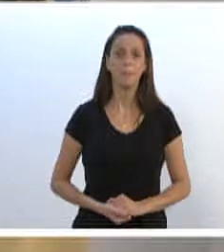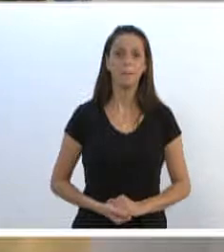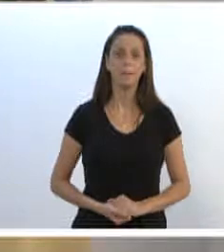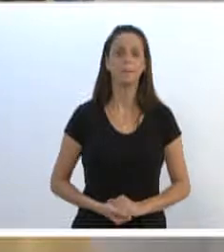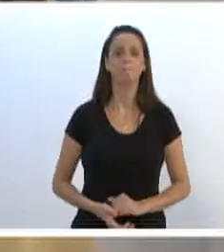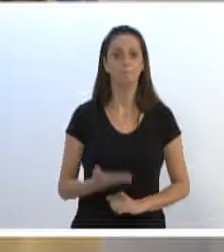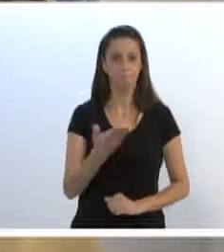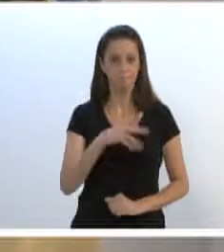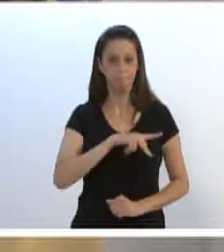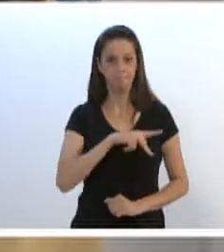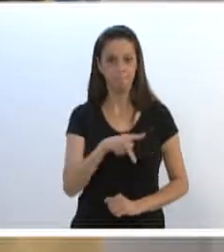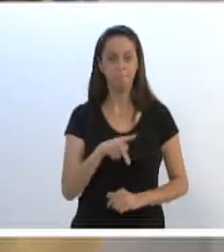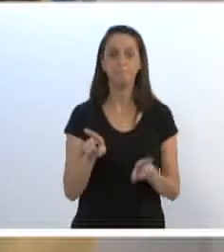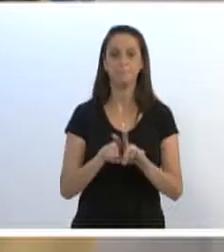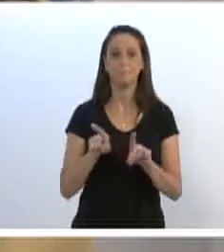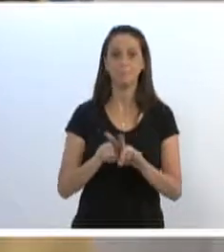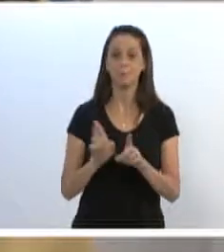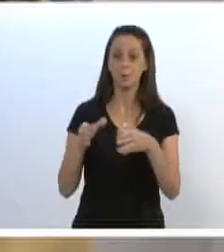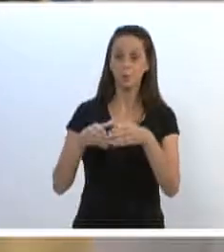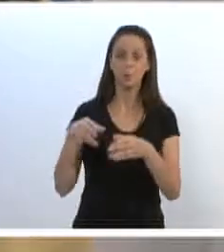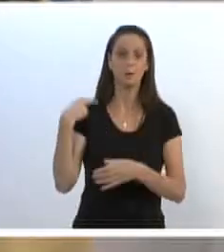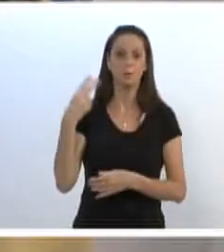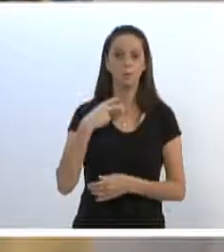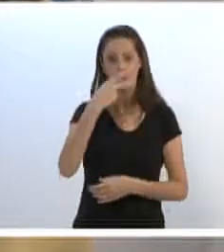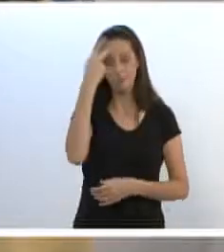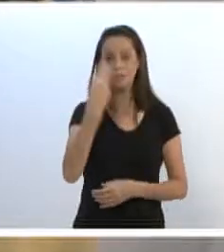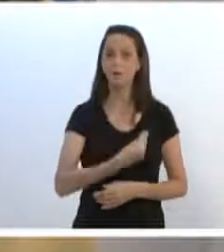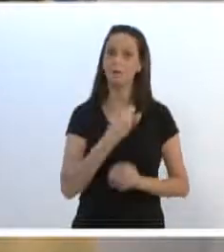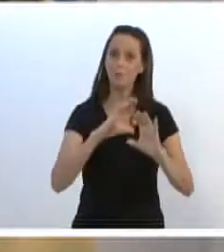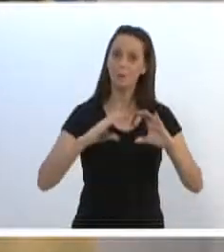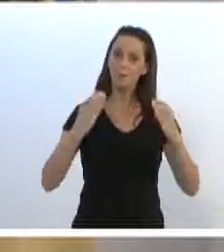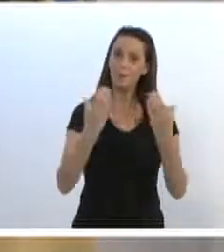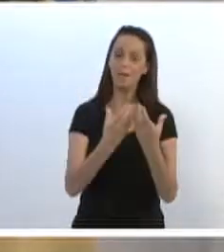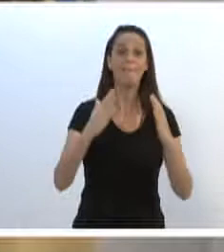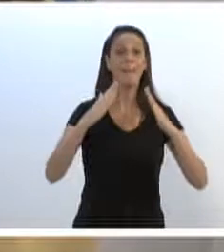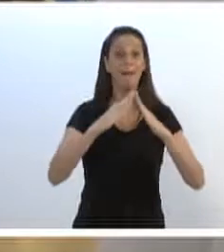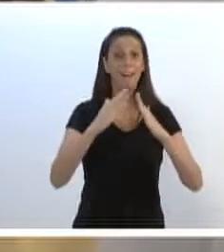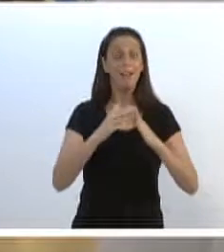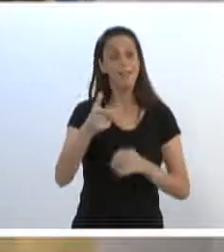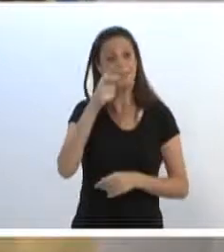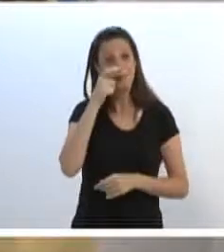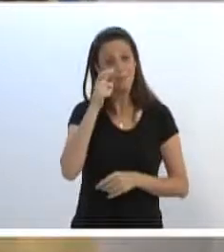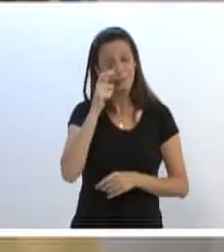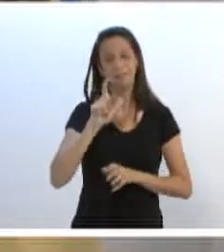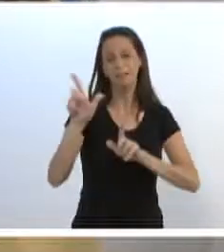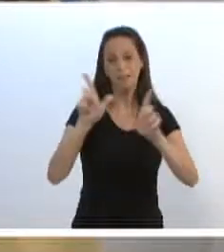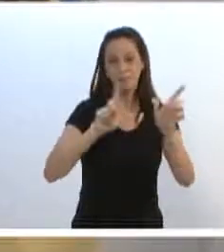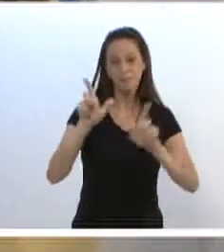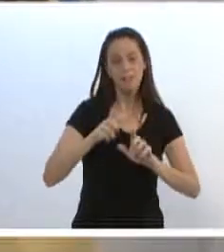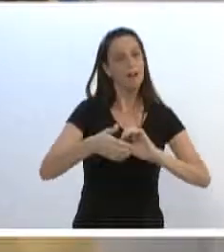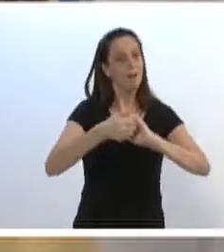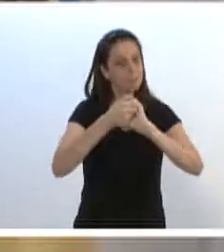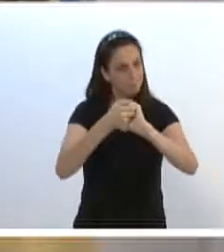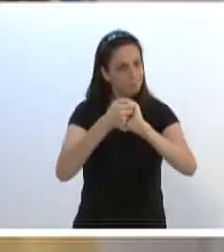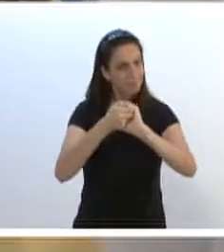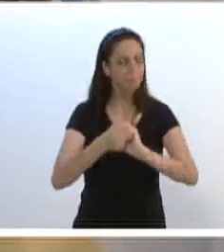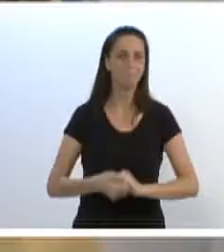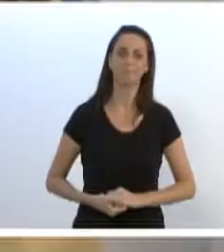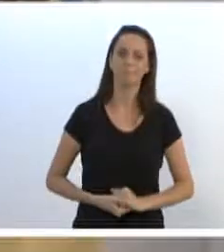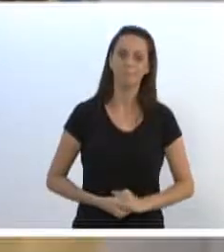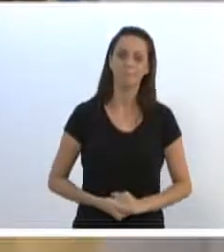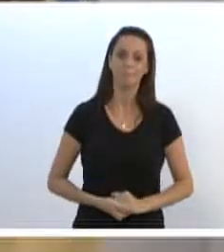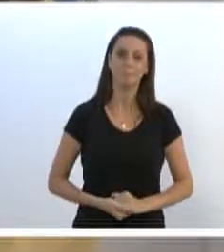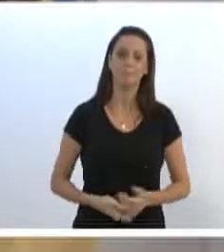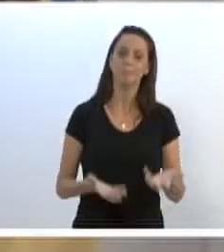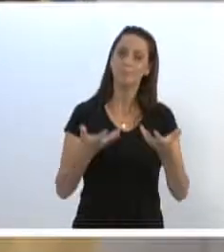Senhor presidente, senhores vereadores, comunidades acompanham também em vossos lares, meus cumprimentos. Eu